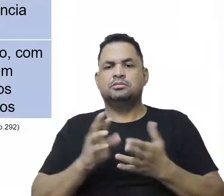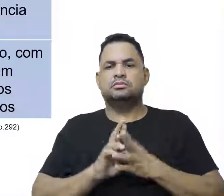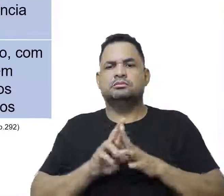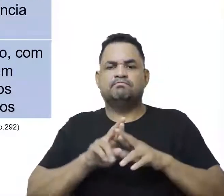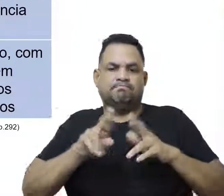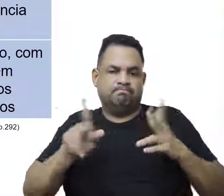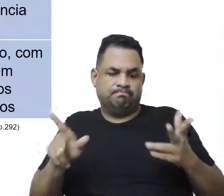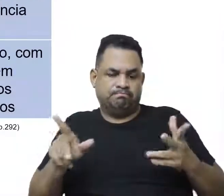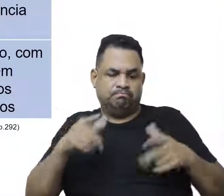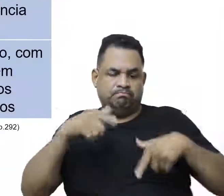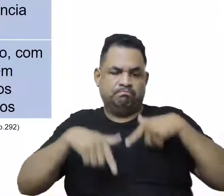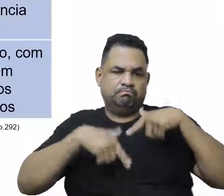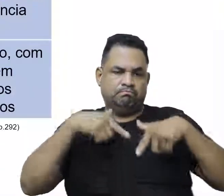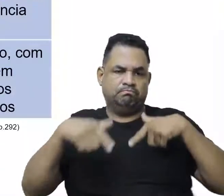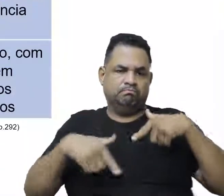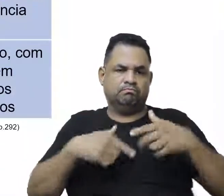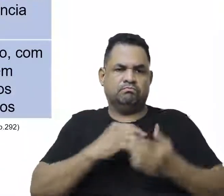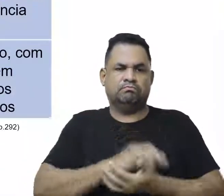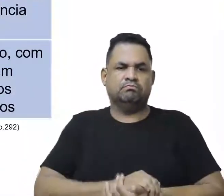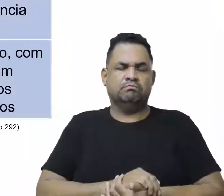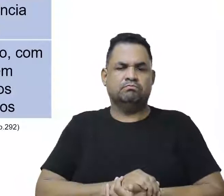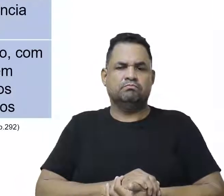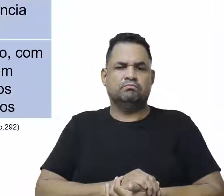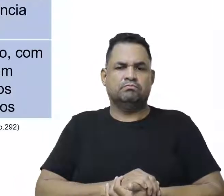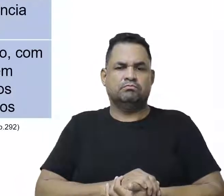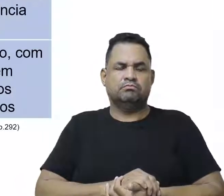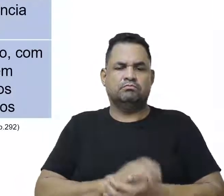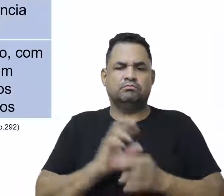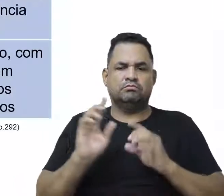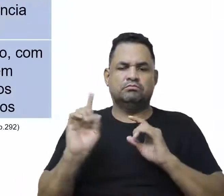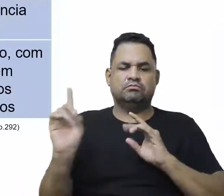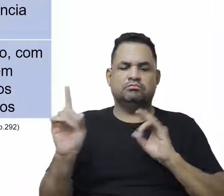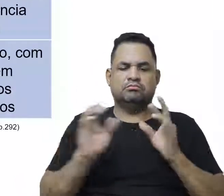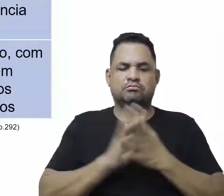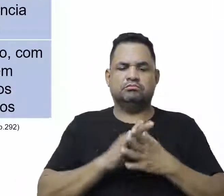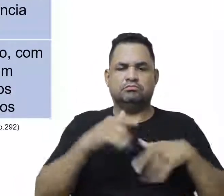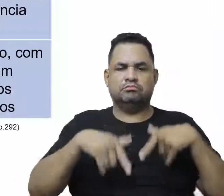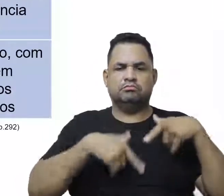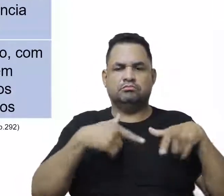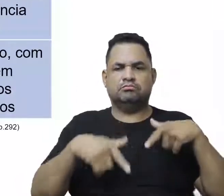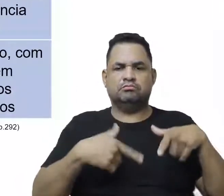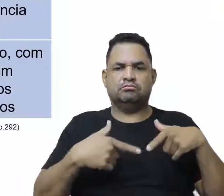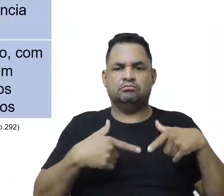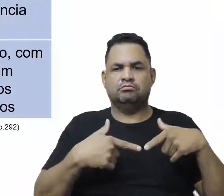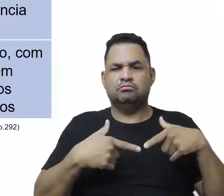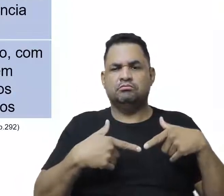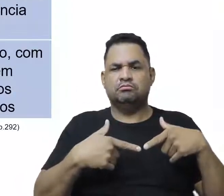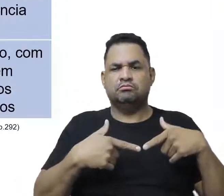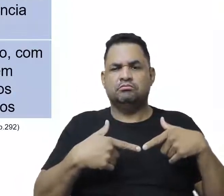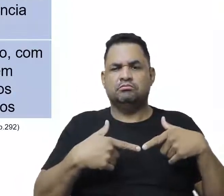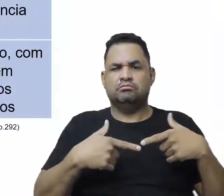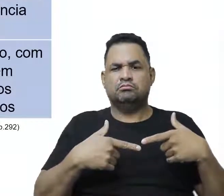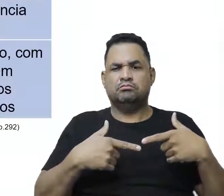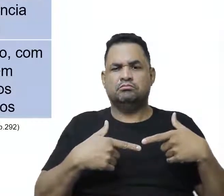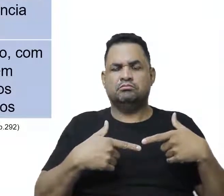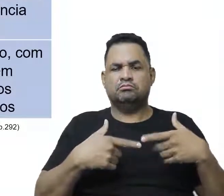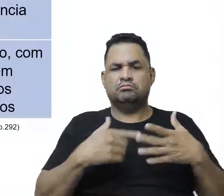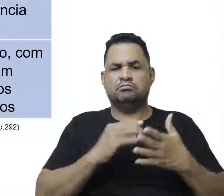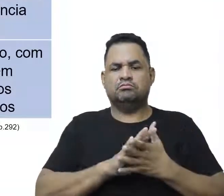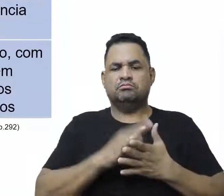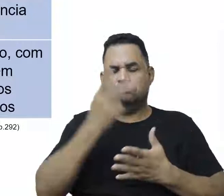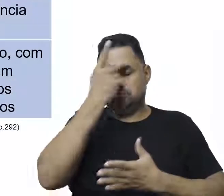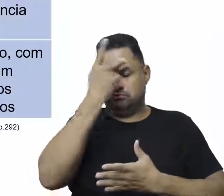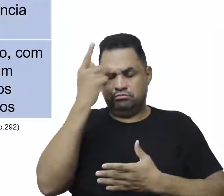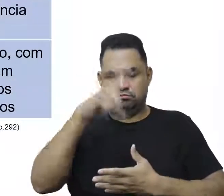atividades são diferentes muito diferentes cada atividade é que a